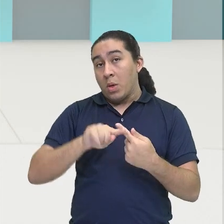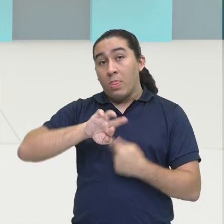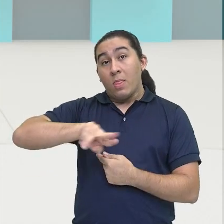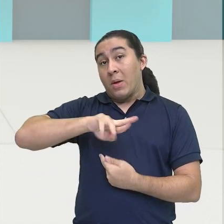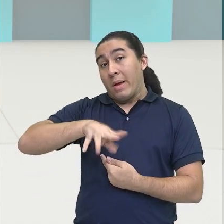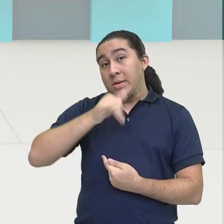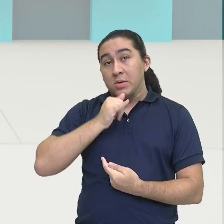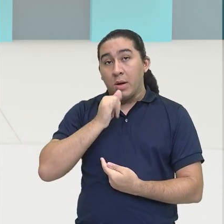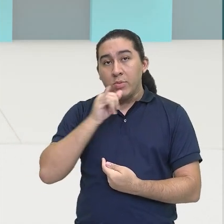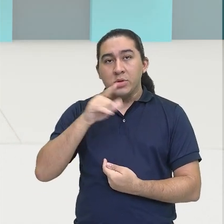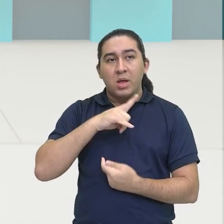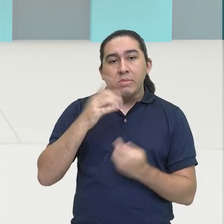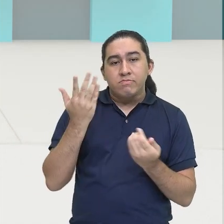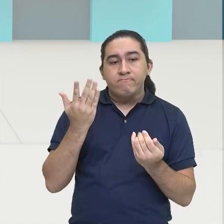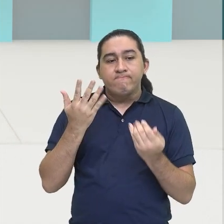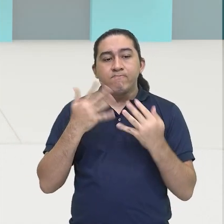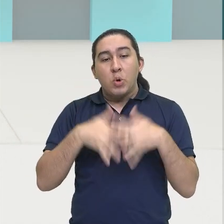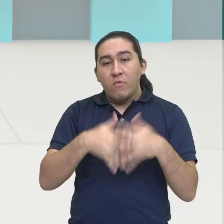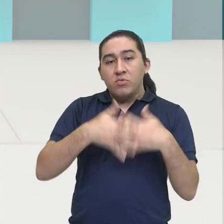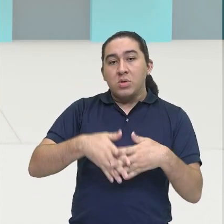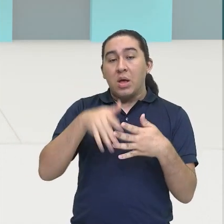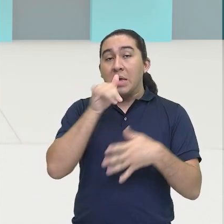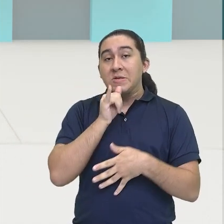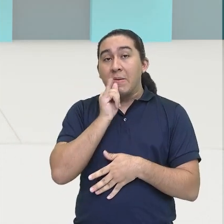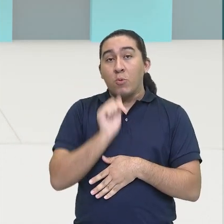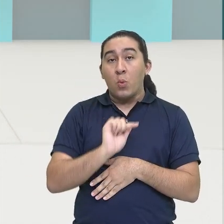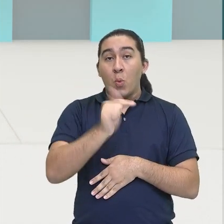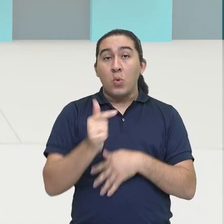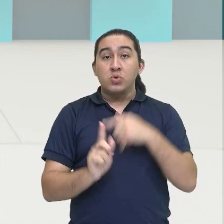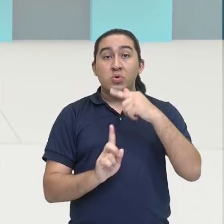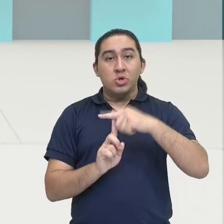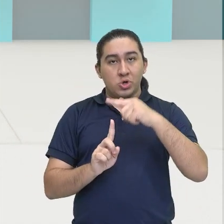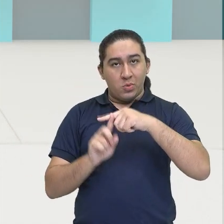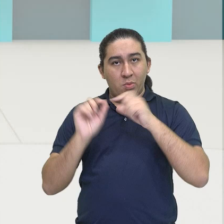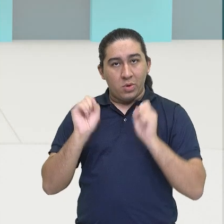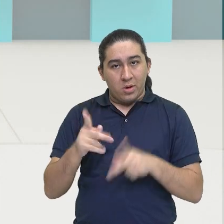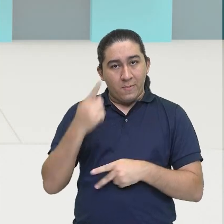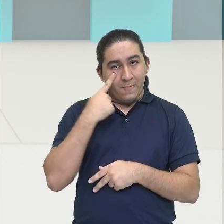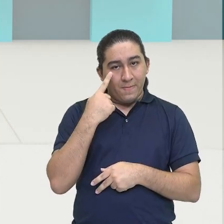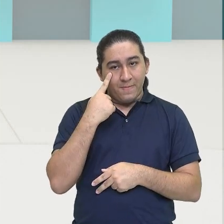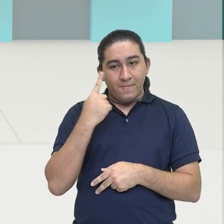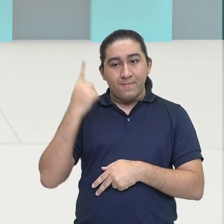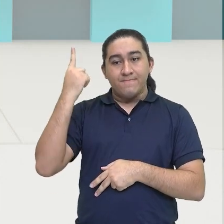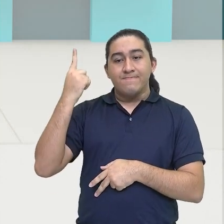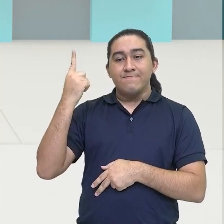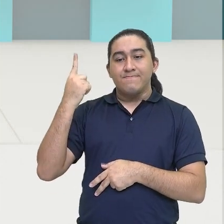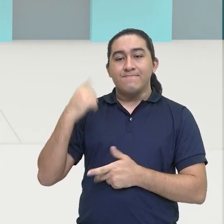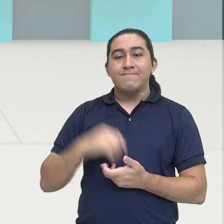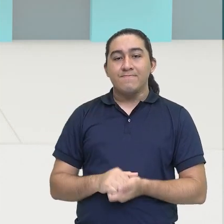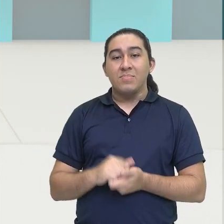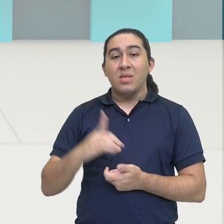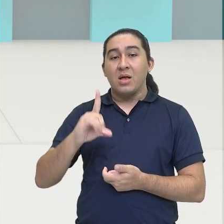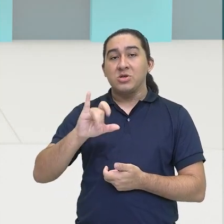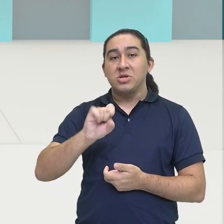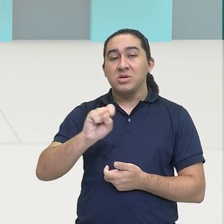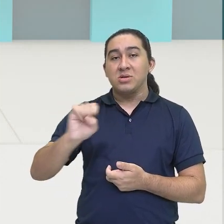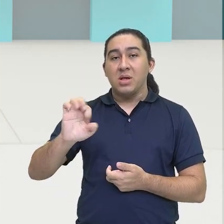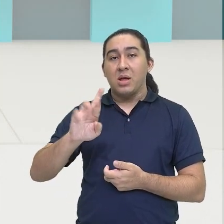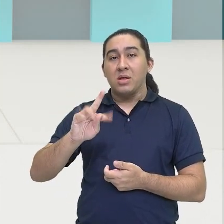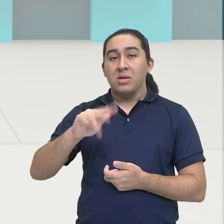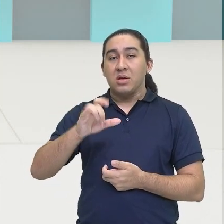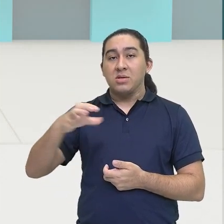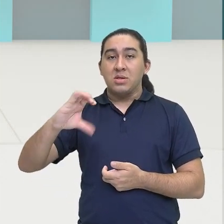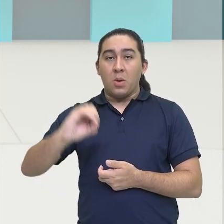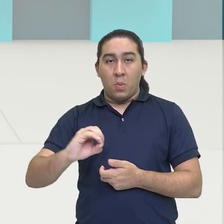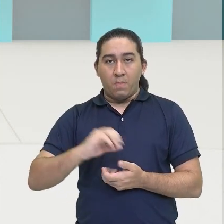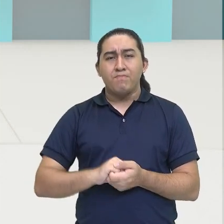ser confundida com o seguinte tipo textual que vai aparecer agora aí para você, que é a dissertação. Eles